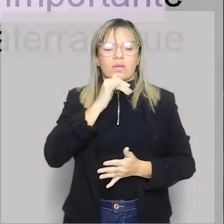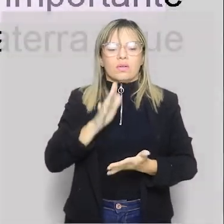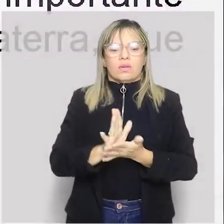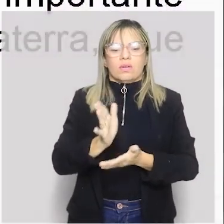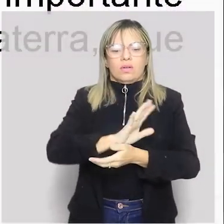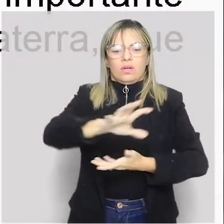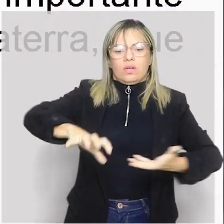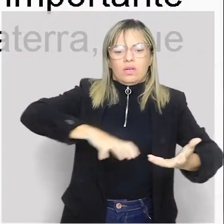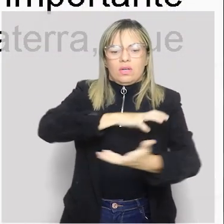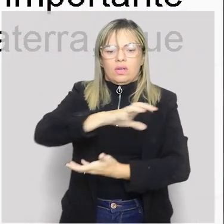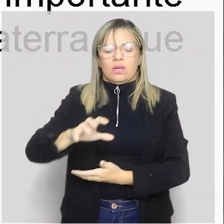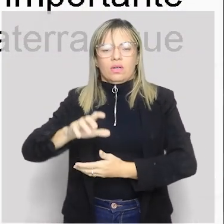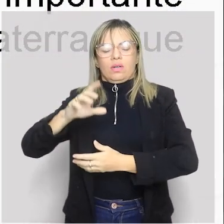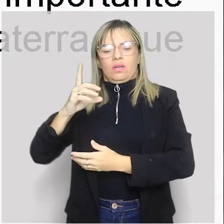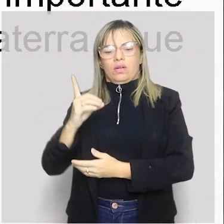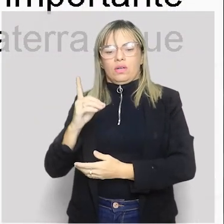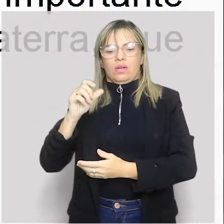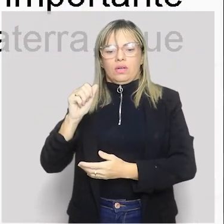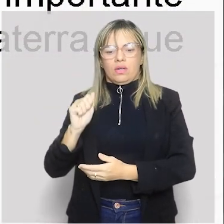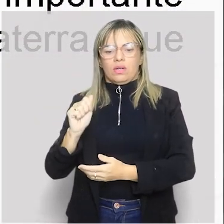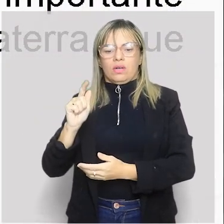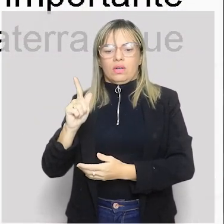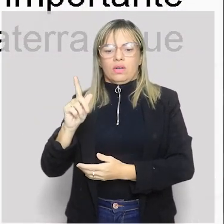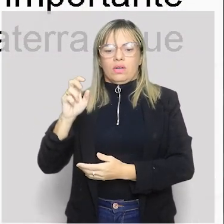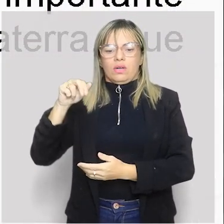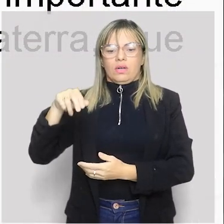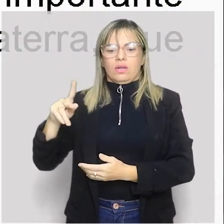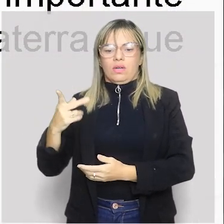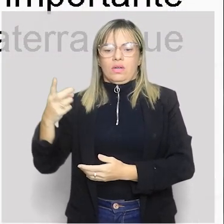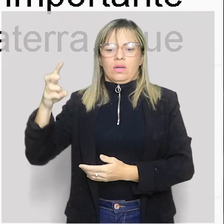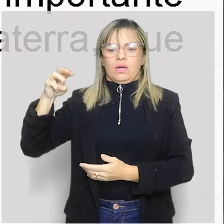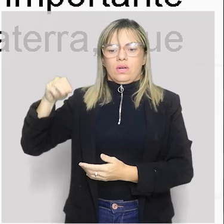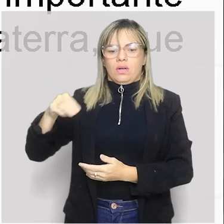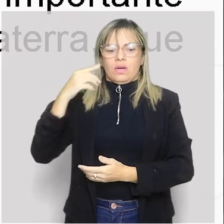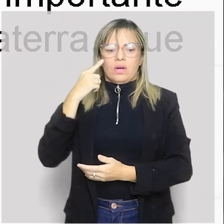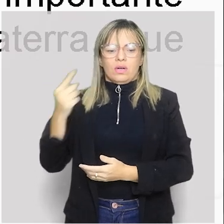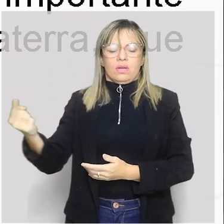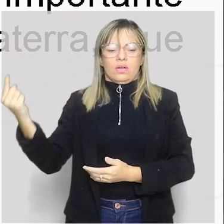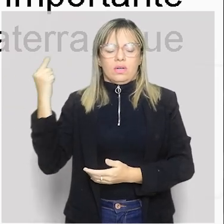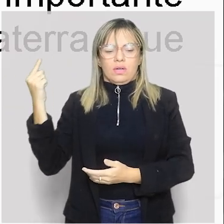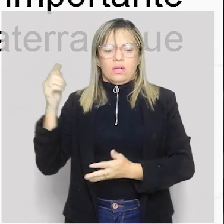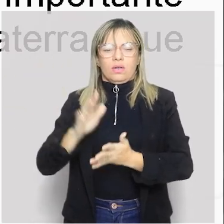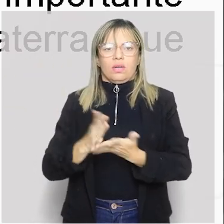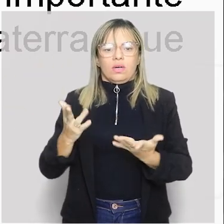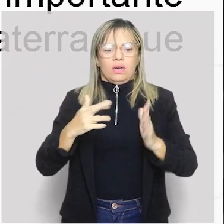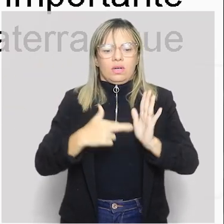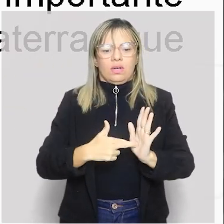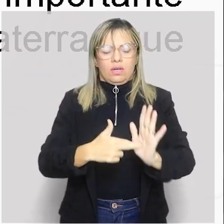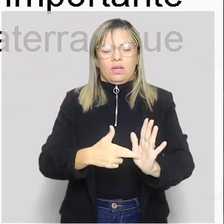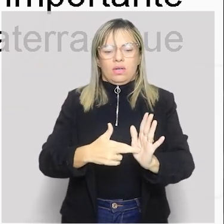Revolução em Danningen, né? Made in Danningen, retrata a greve de